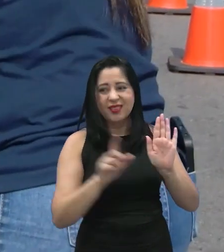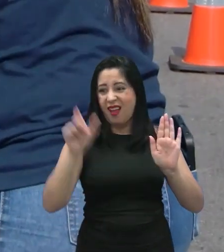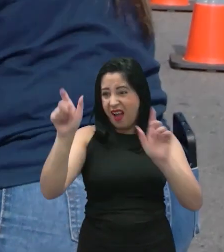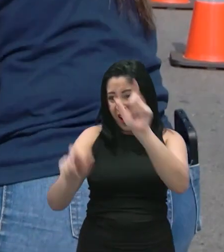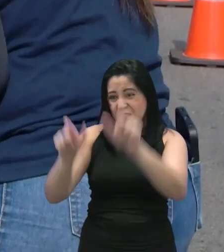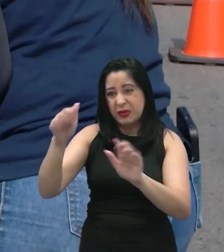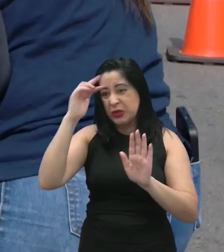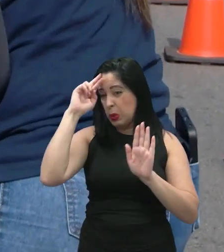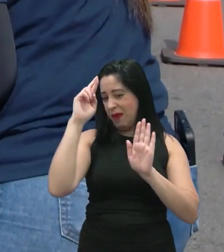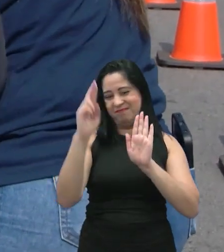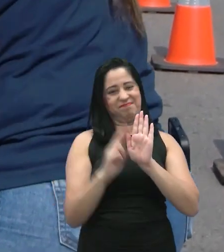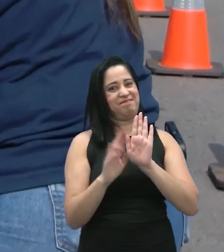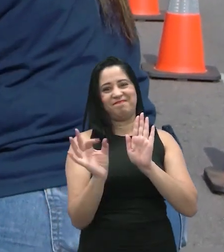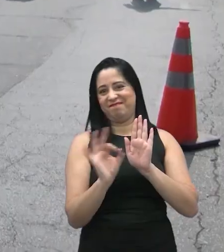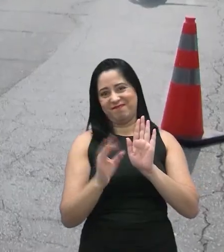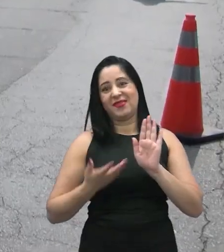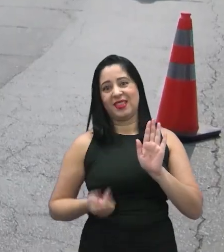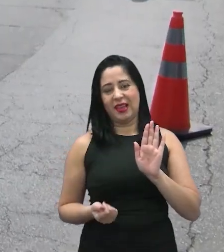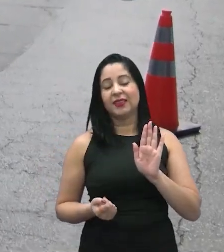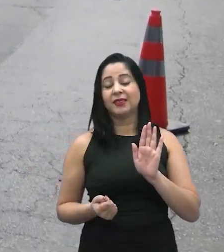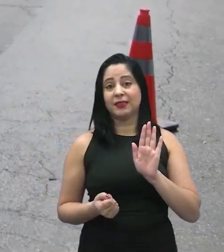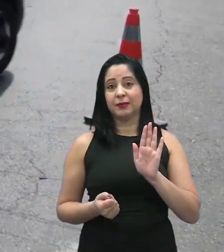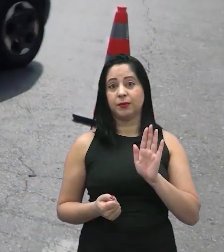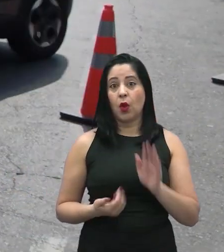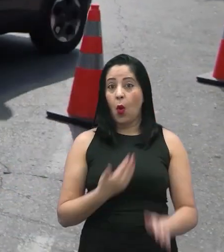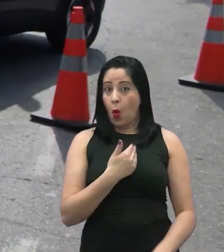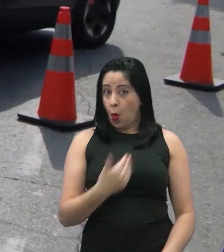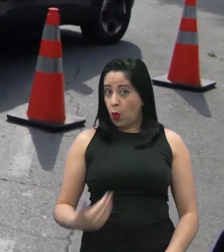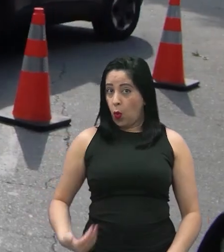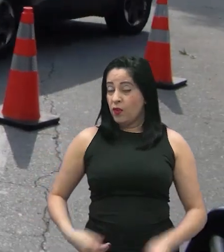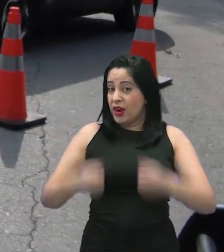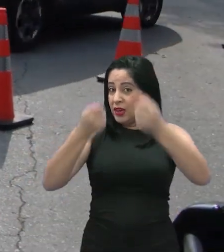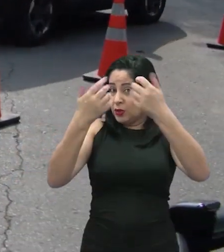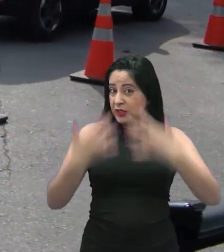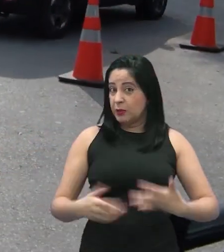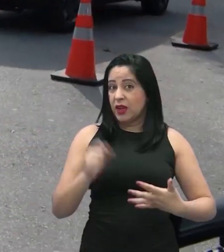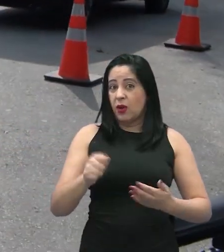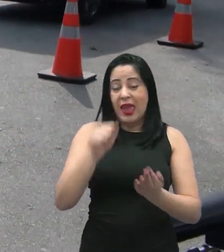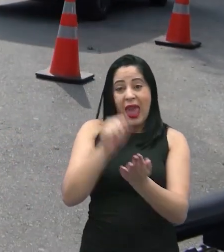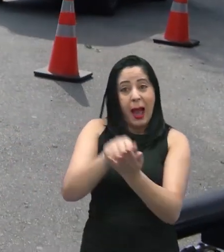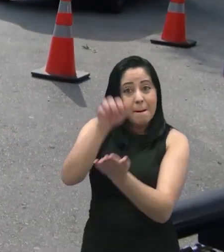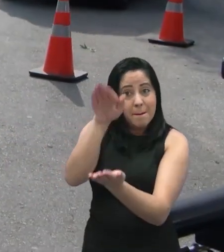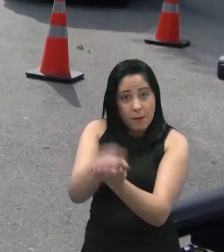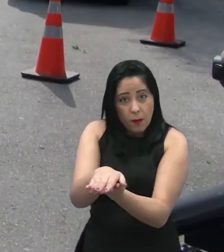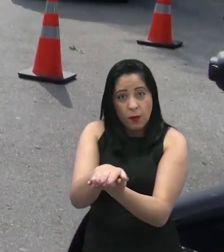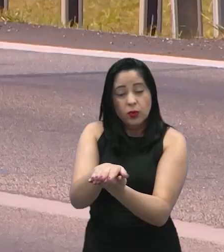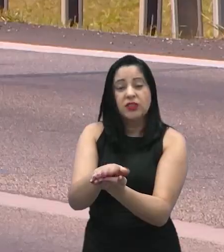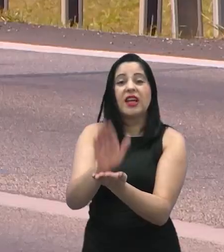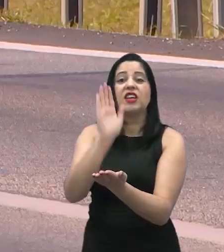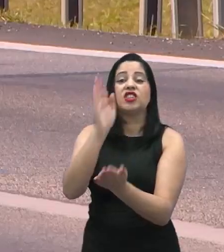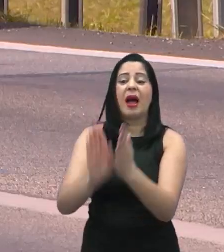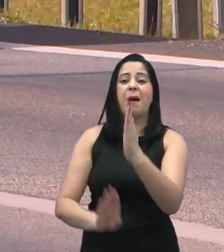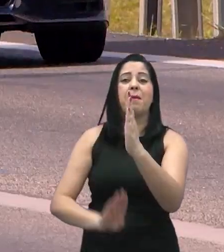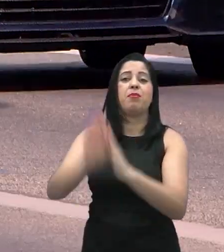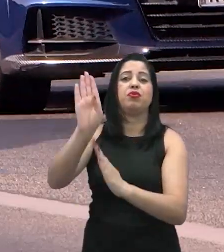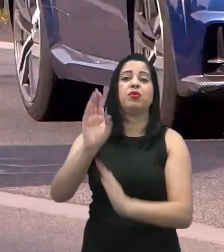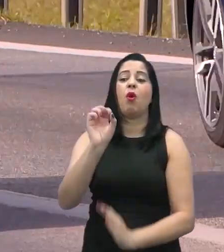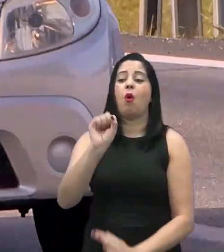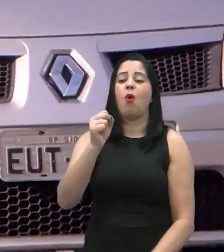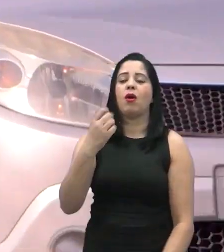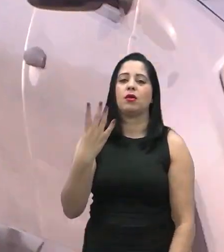infrações continuam a acontecer. Segundo dados do governo, as multas por dirigir embriagado